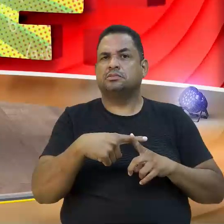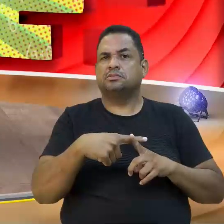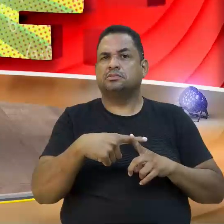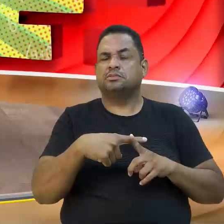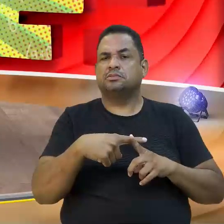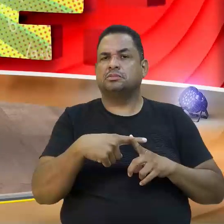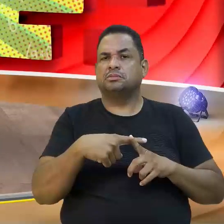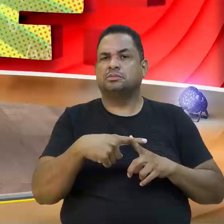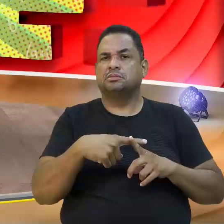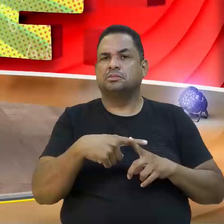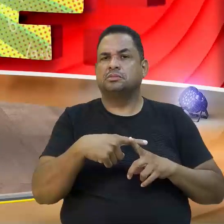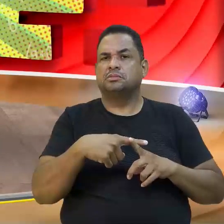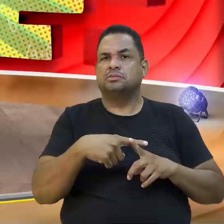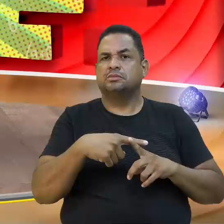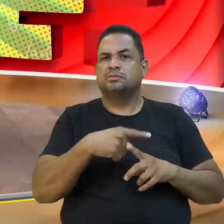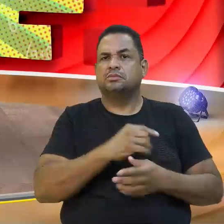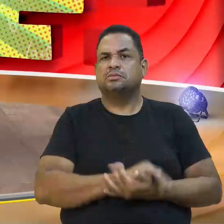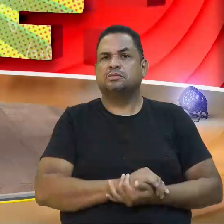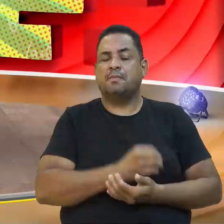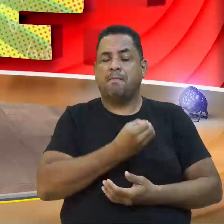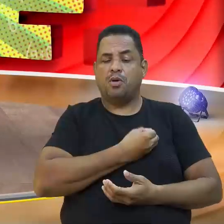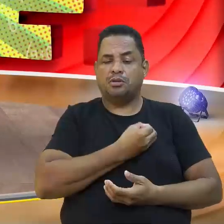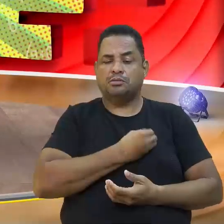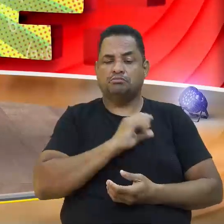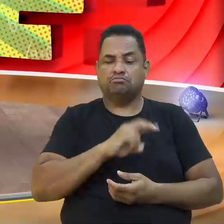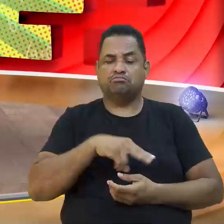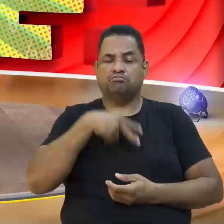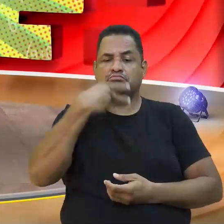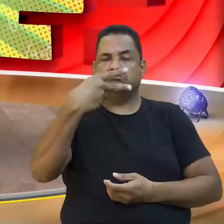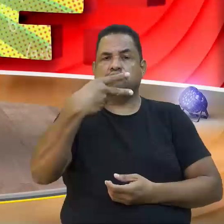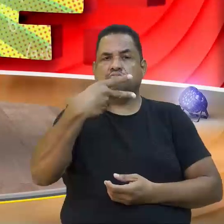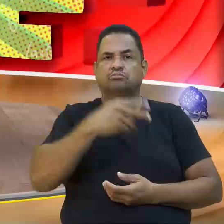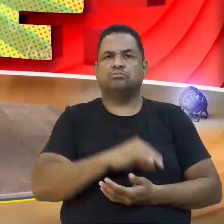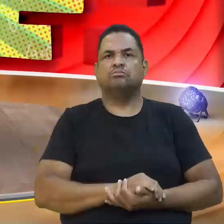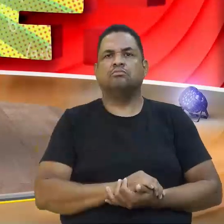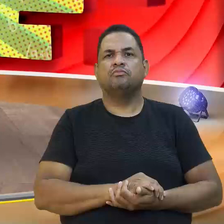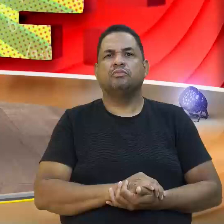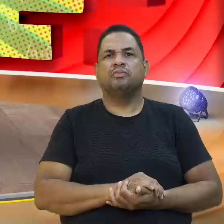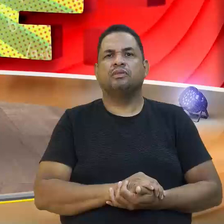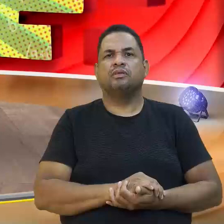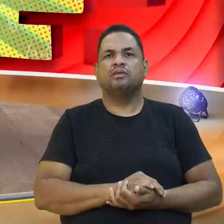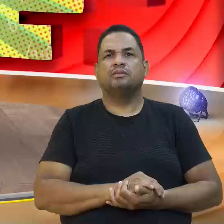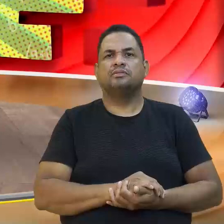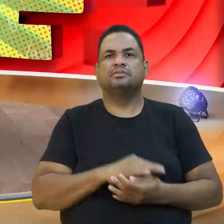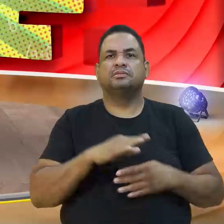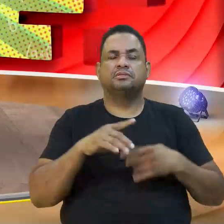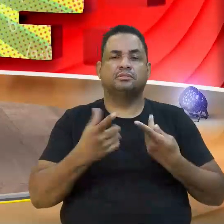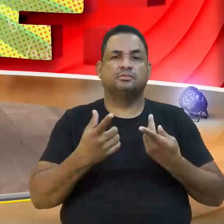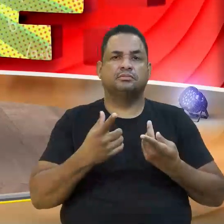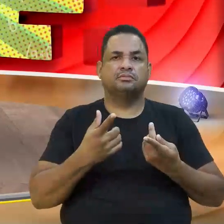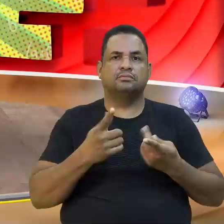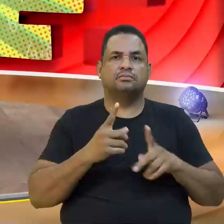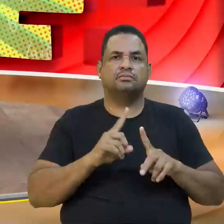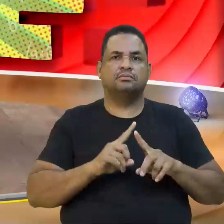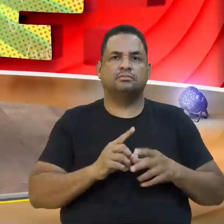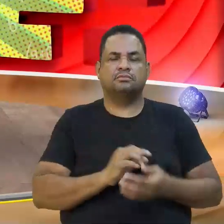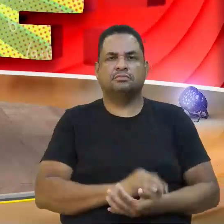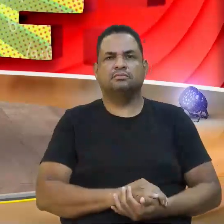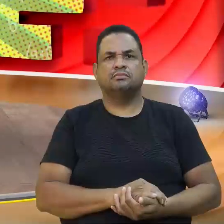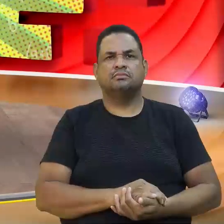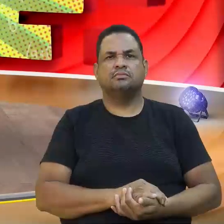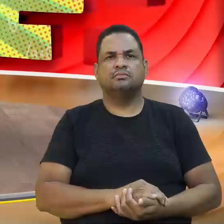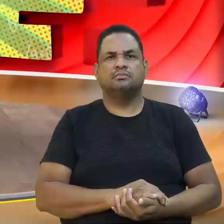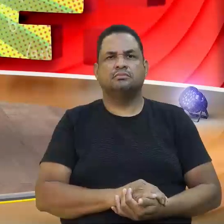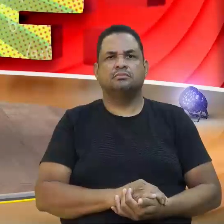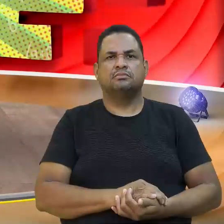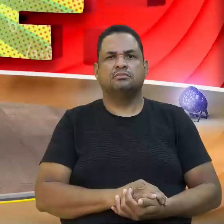mais fácil, que menos 1 mais 1, zero. Ao quadrado, zero. Né? Tá facinho. Só que nem sempre é bem assim. Vamos ver então qual